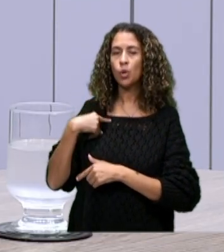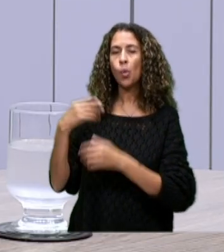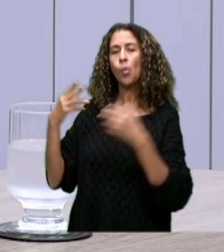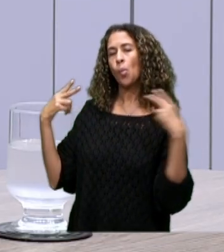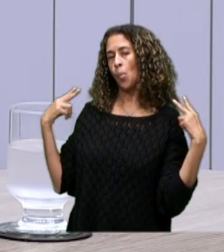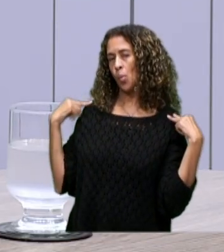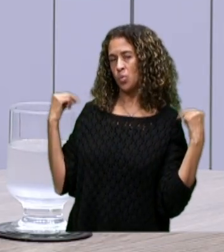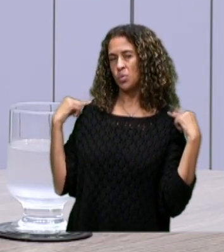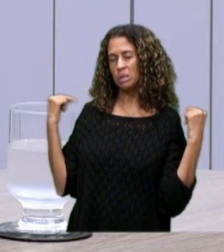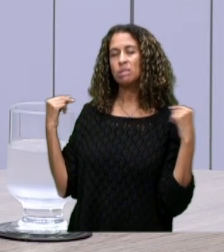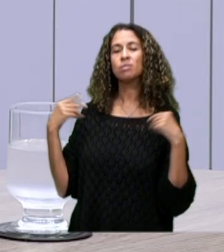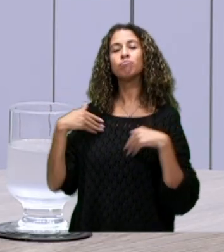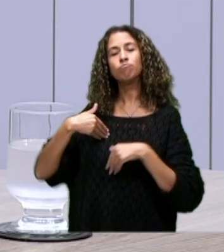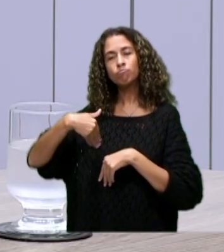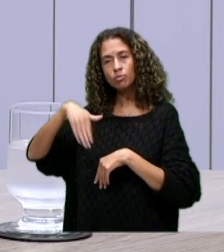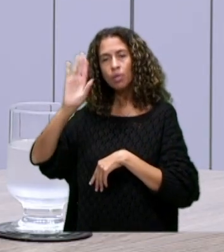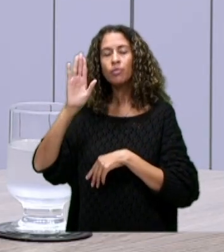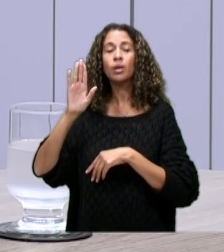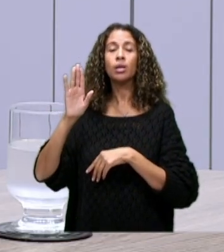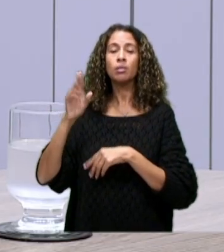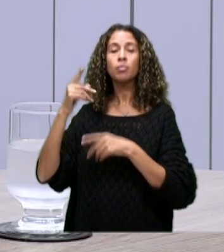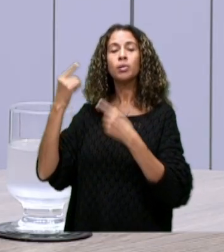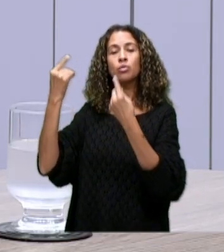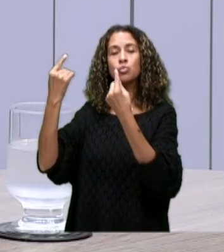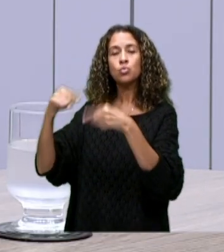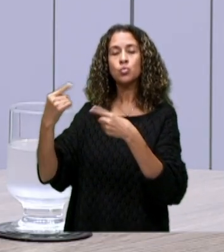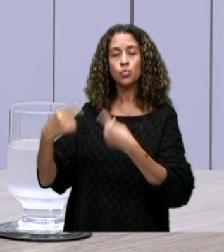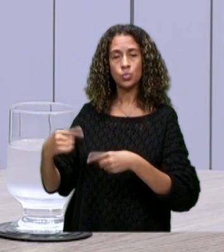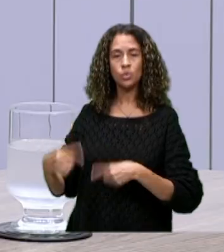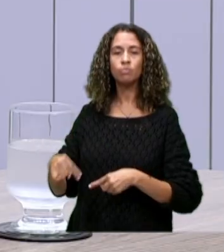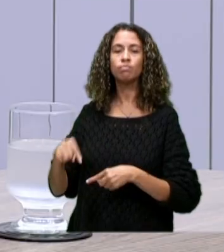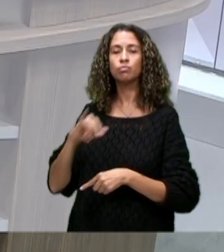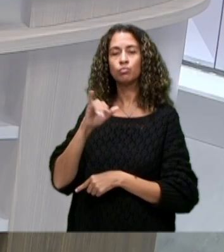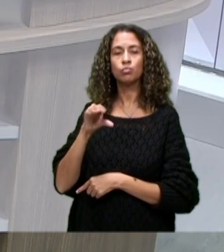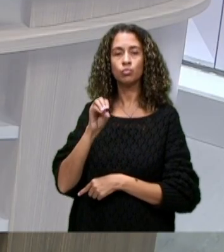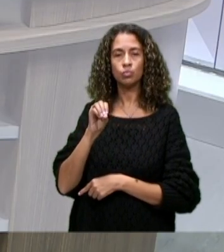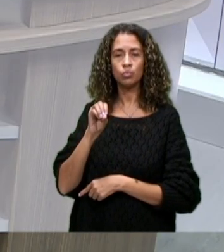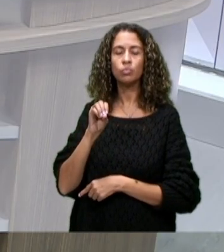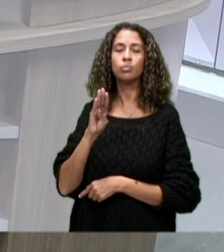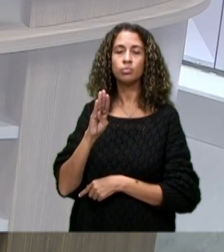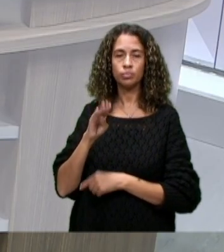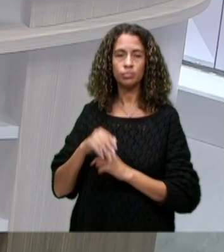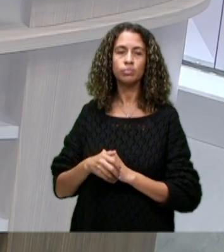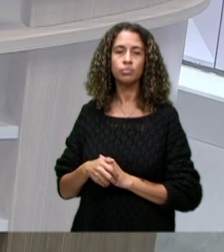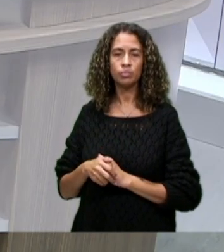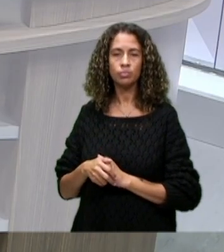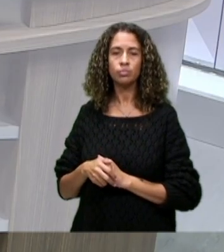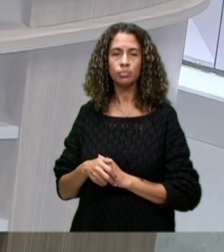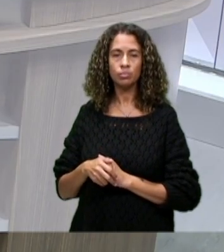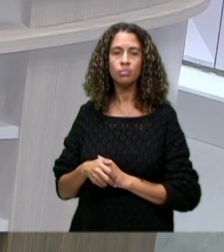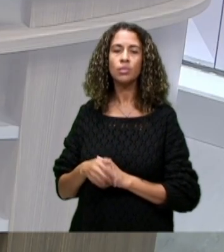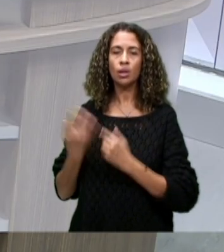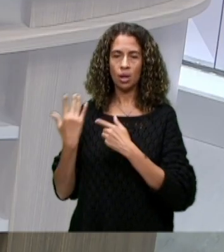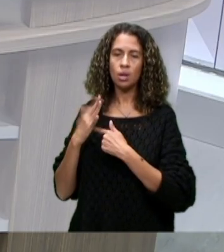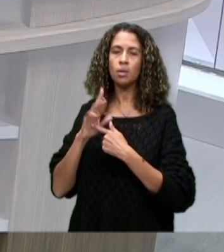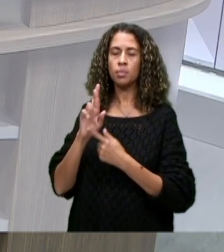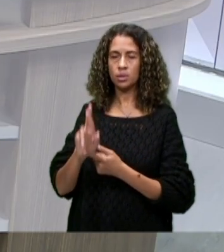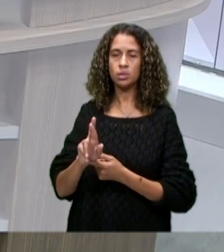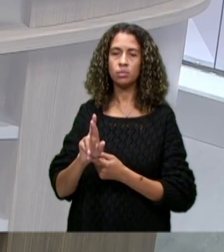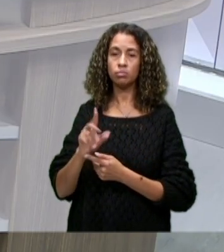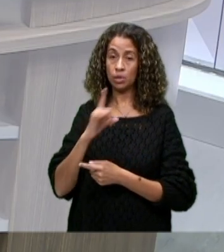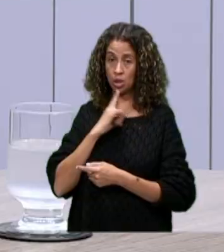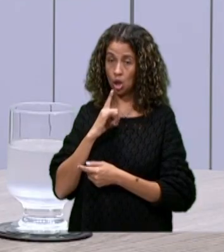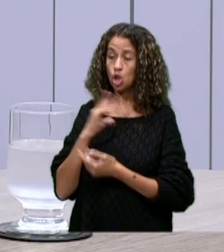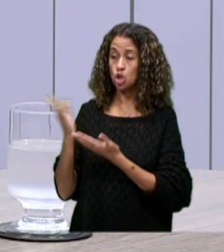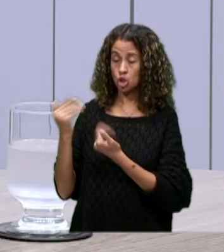semana passada ainda o pessoal da escola para jogar xadrez no Jorme. No Jorme, para representando Itajaí. Inclusive tem no Jorme